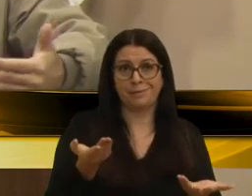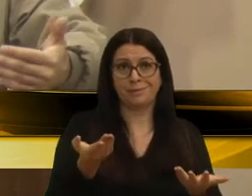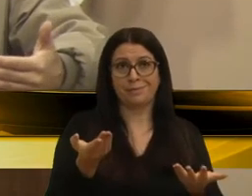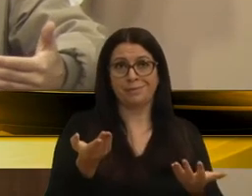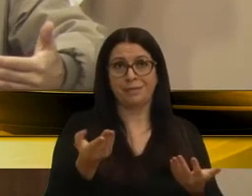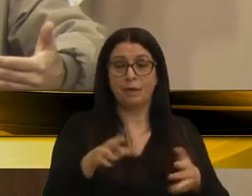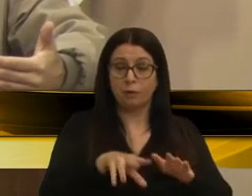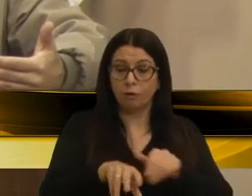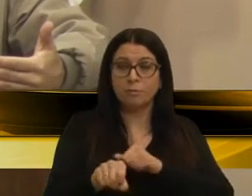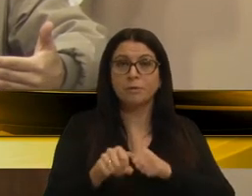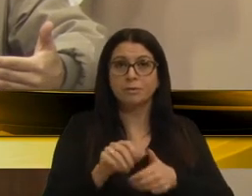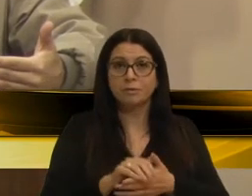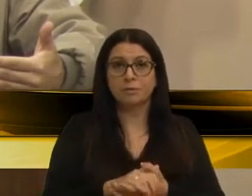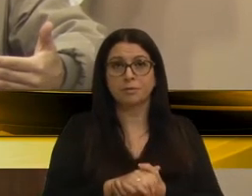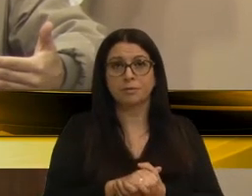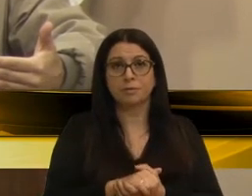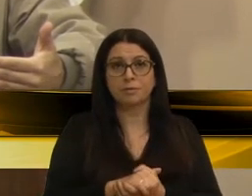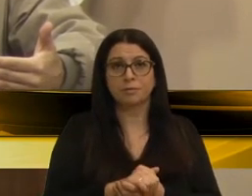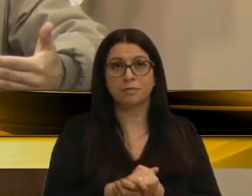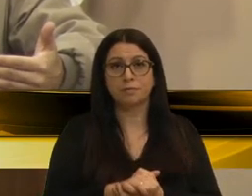da formação